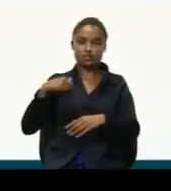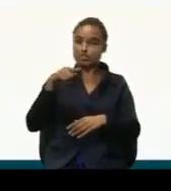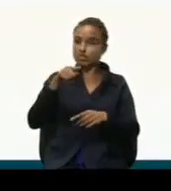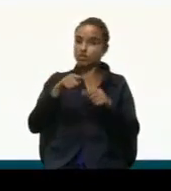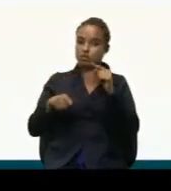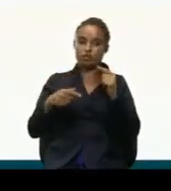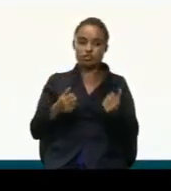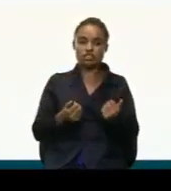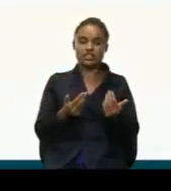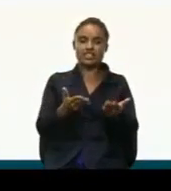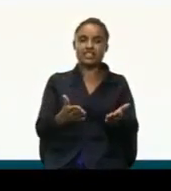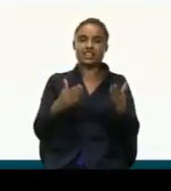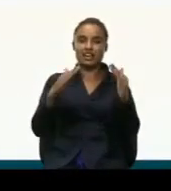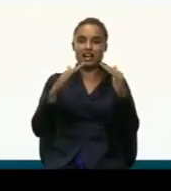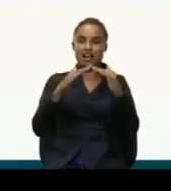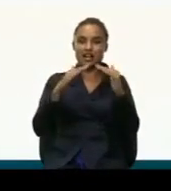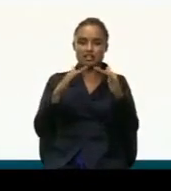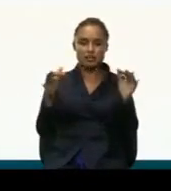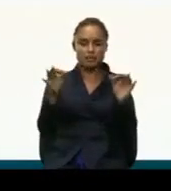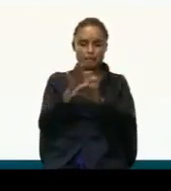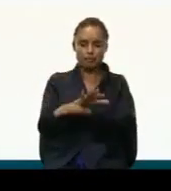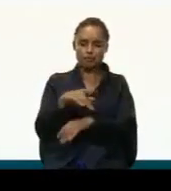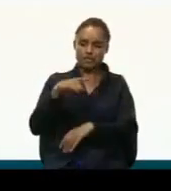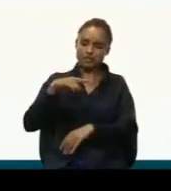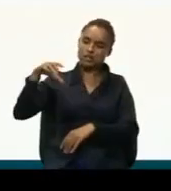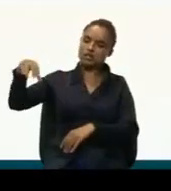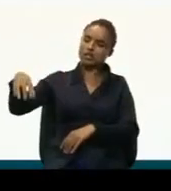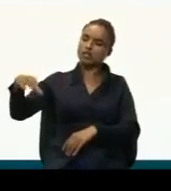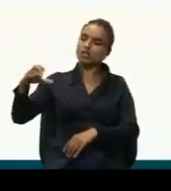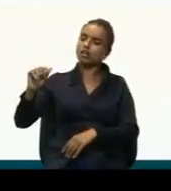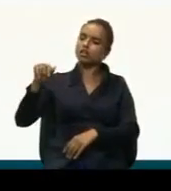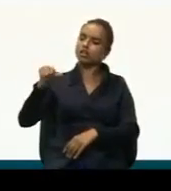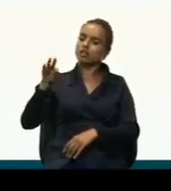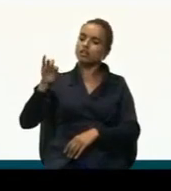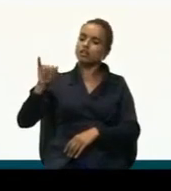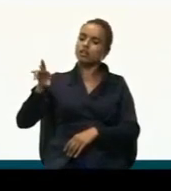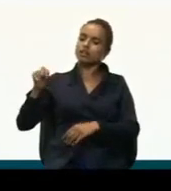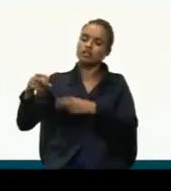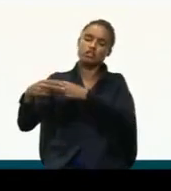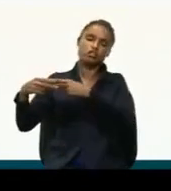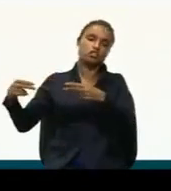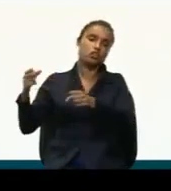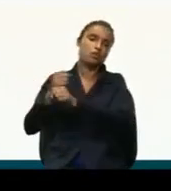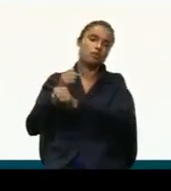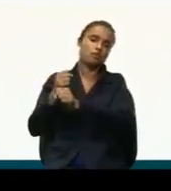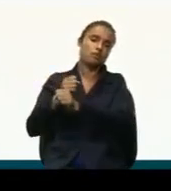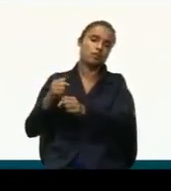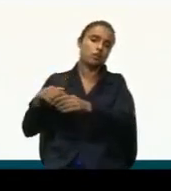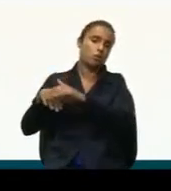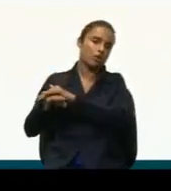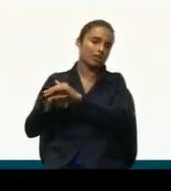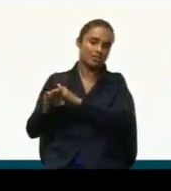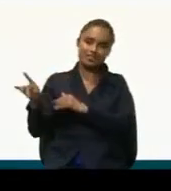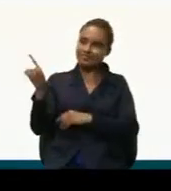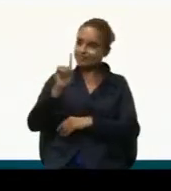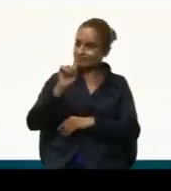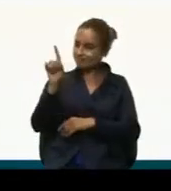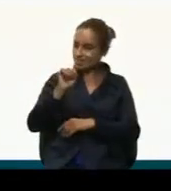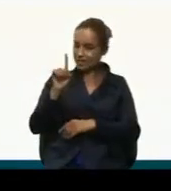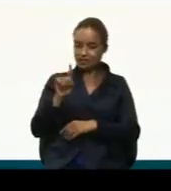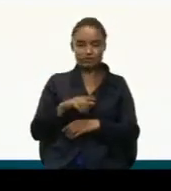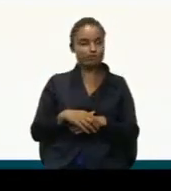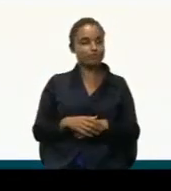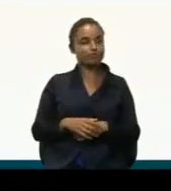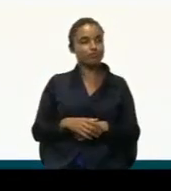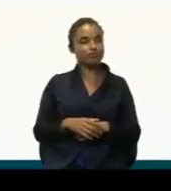com um canteiro de obra instalado lá, né? E a gente tem a nossa NR18,